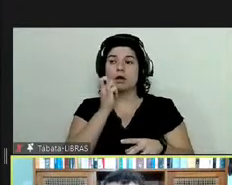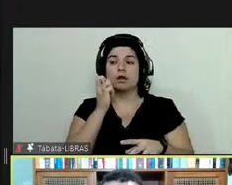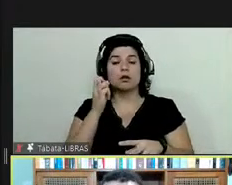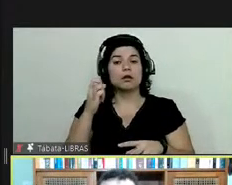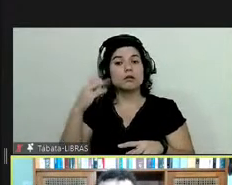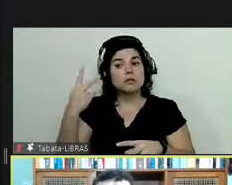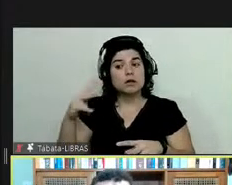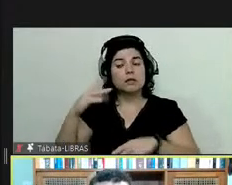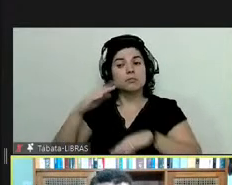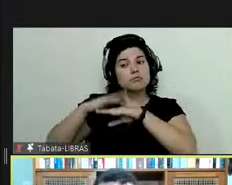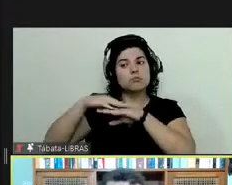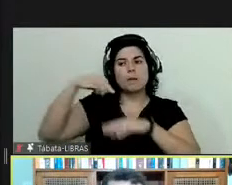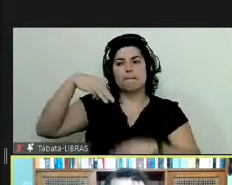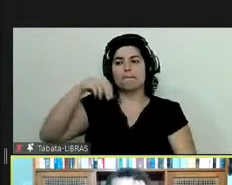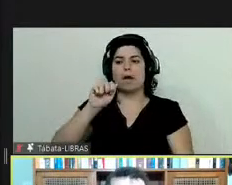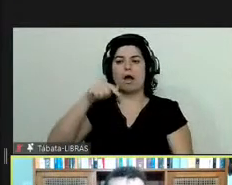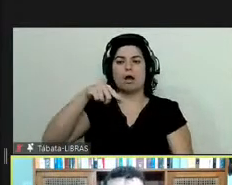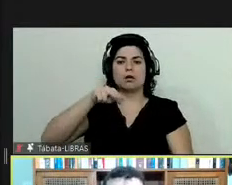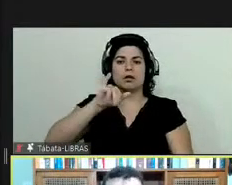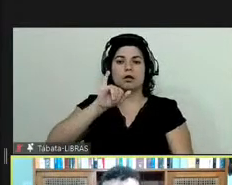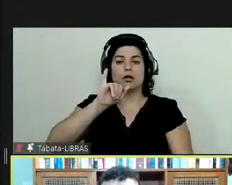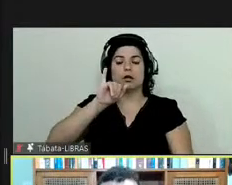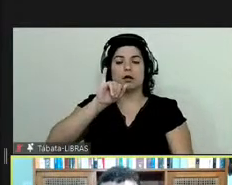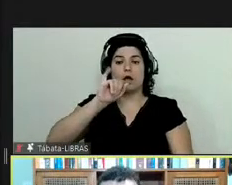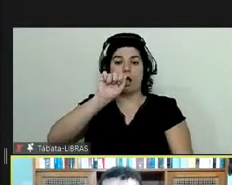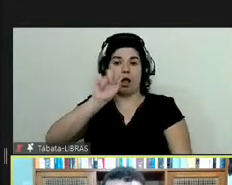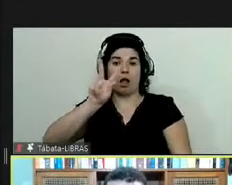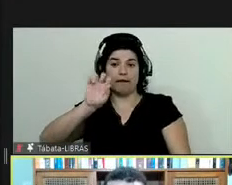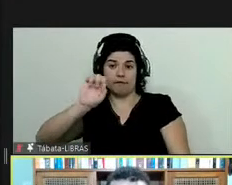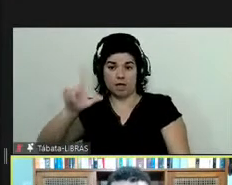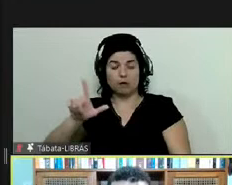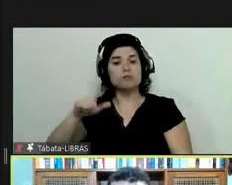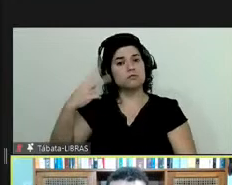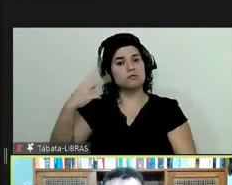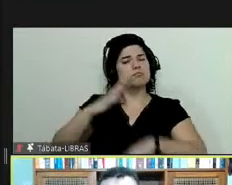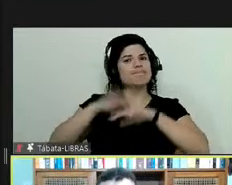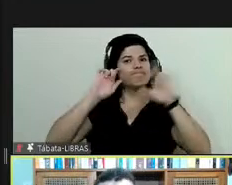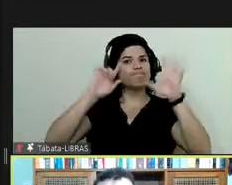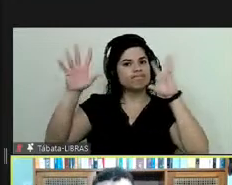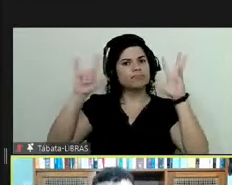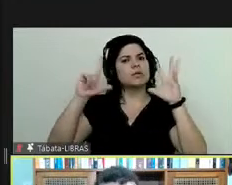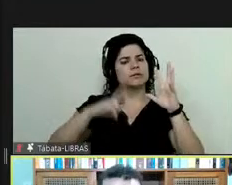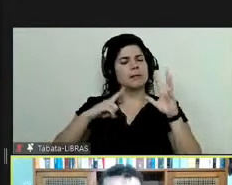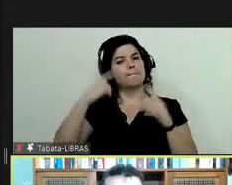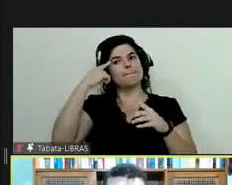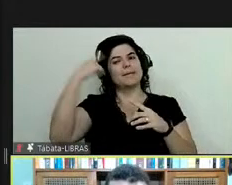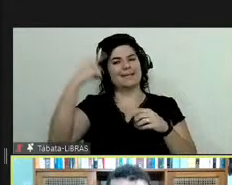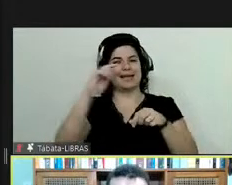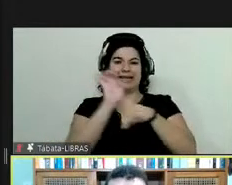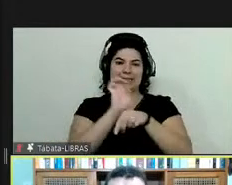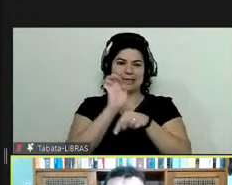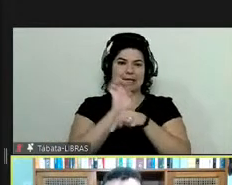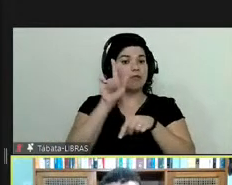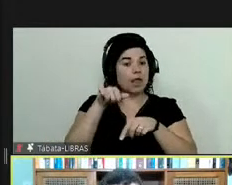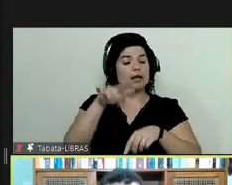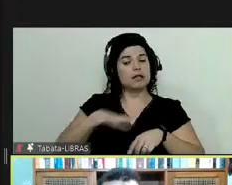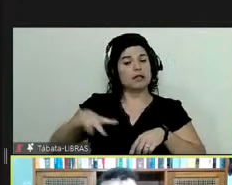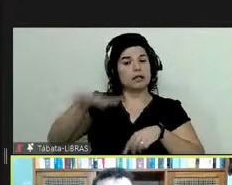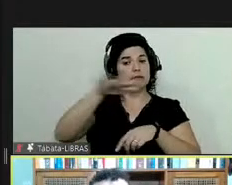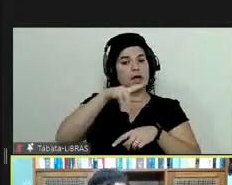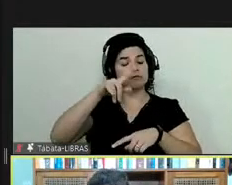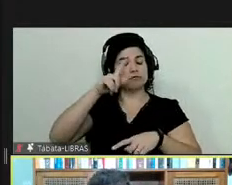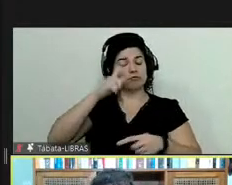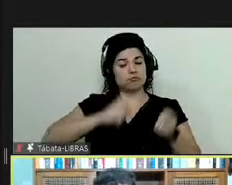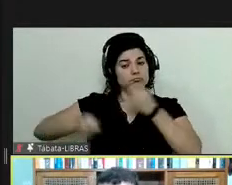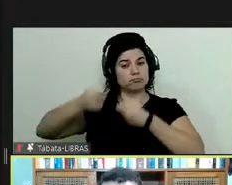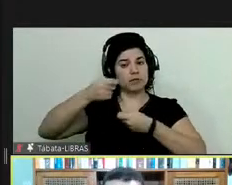própria ideia do Maquiavel né então toda essa filosofia política navega por essa perspectiva de pensar o estado comecei a gente de espaço de